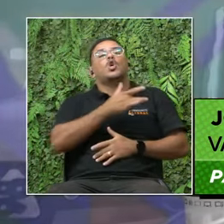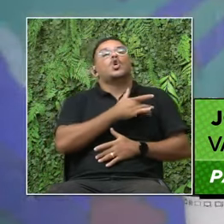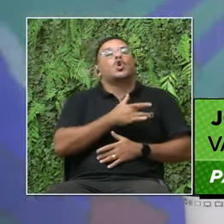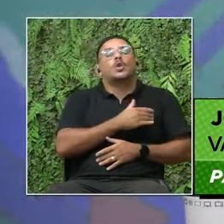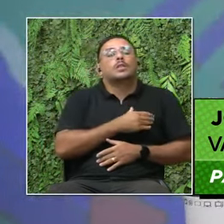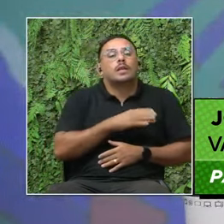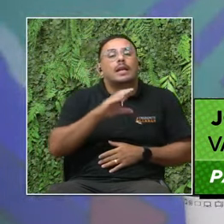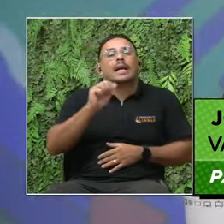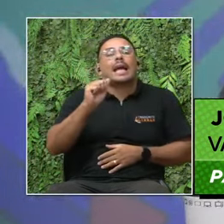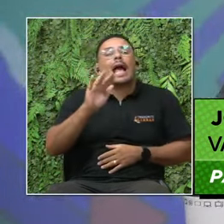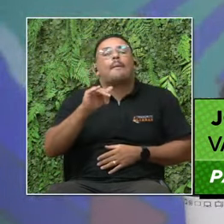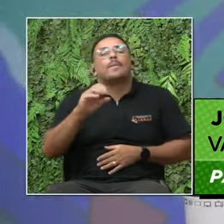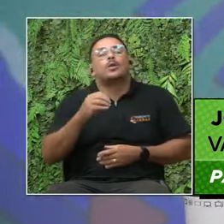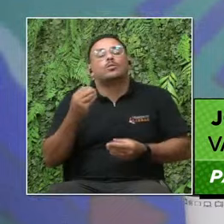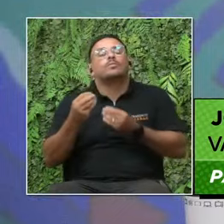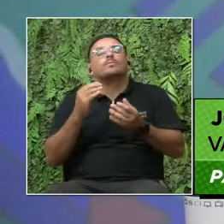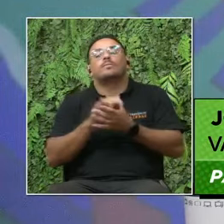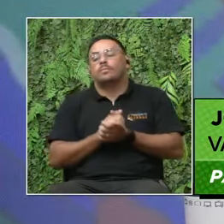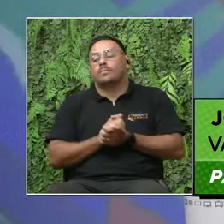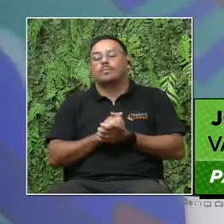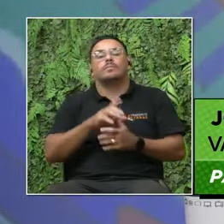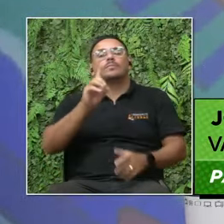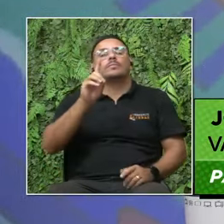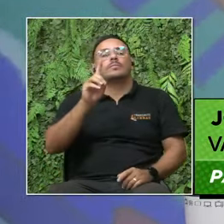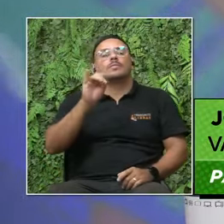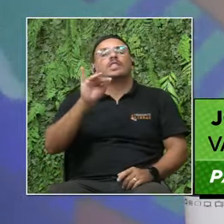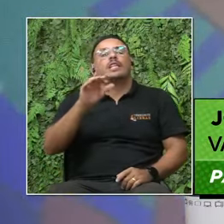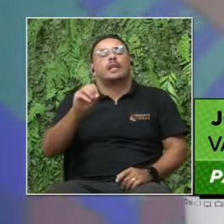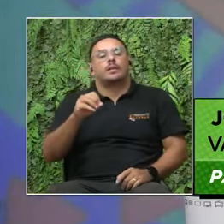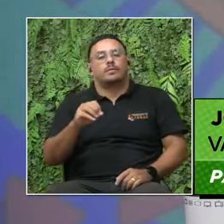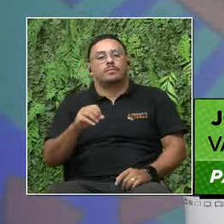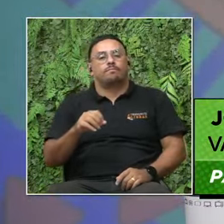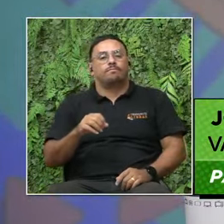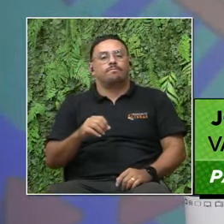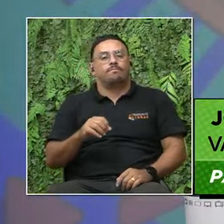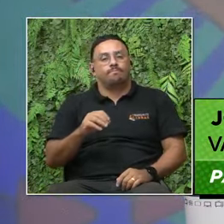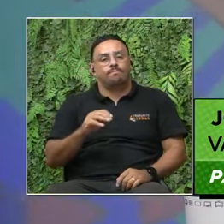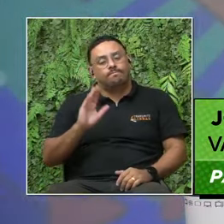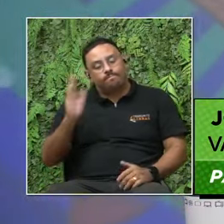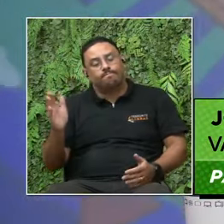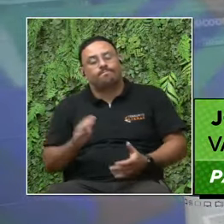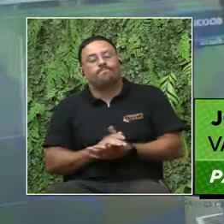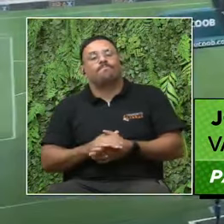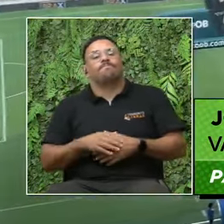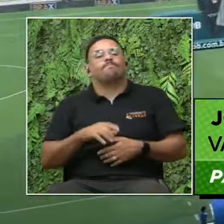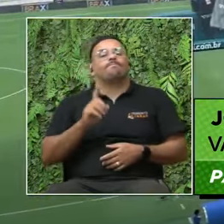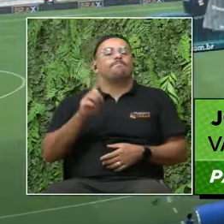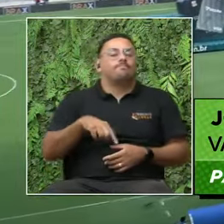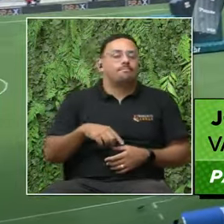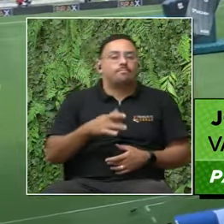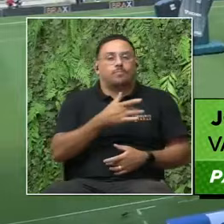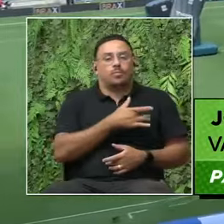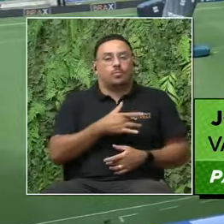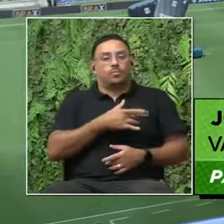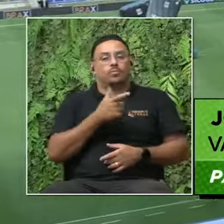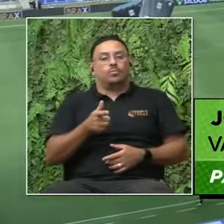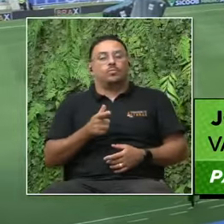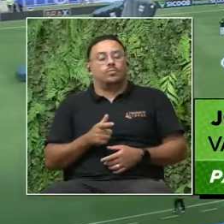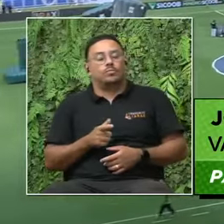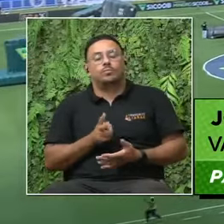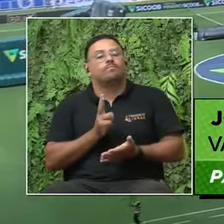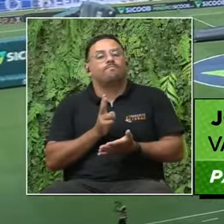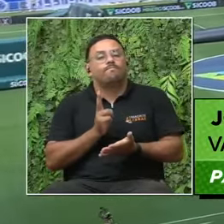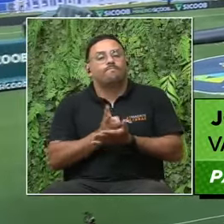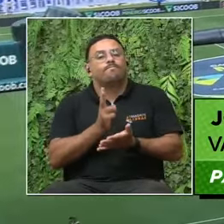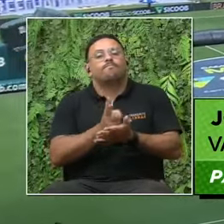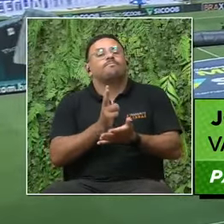hein cabido de Neno titular Ô Bob é Bob o Cruzeiro vai com aquilo que o